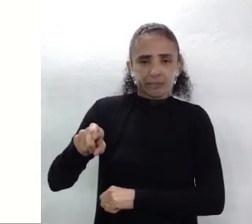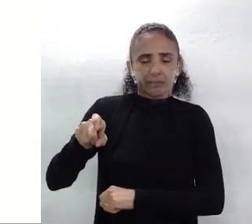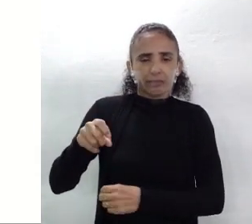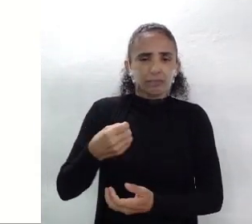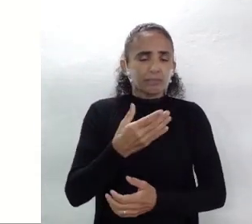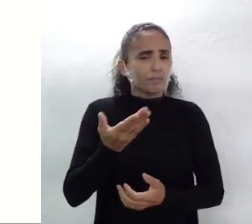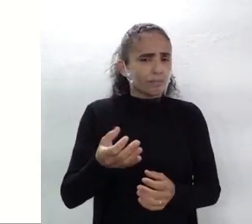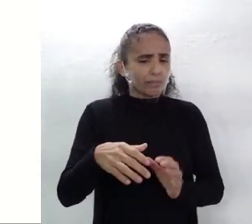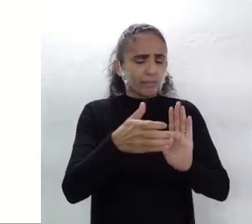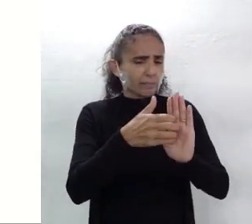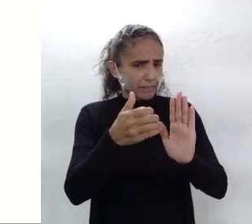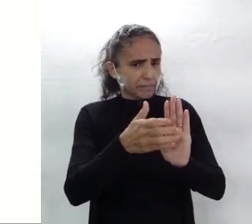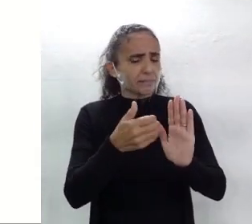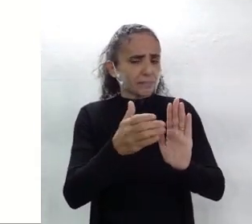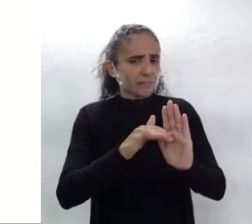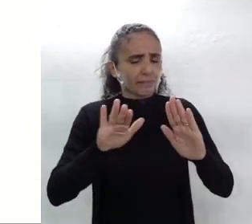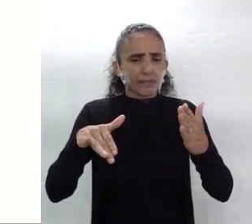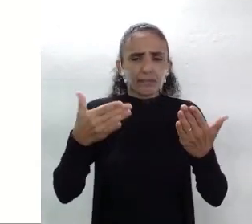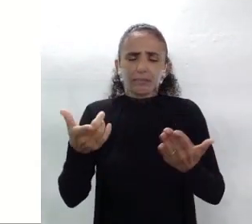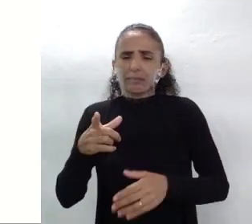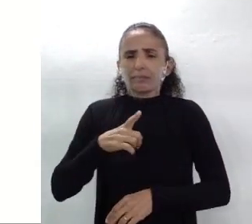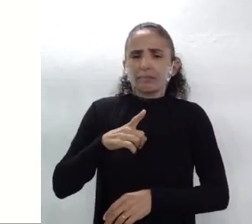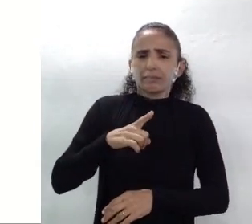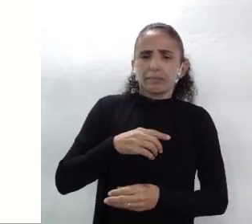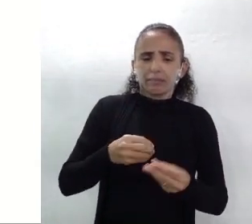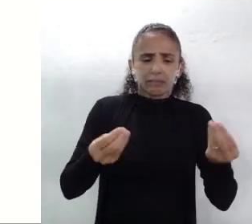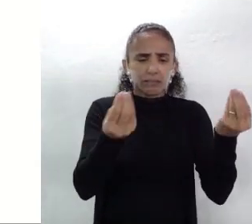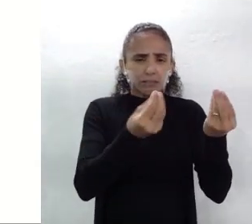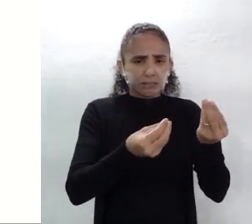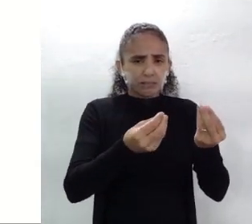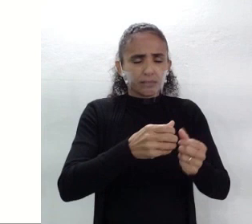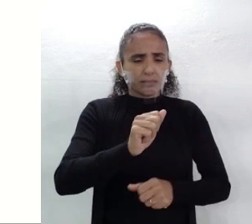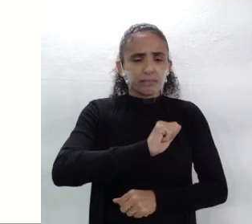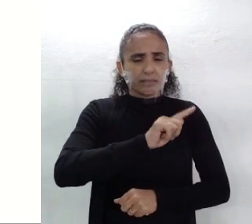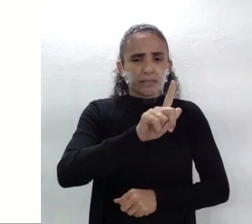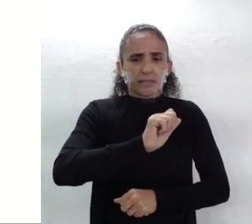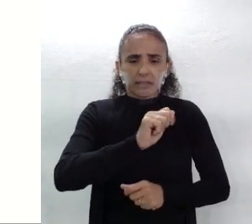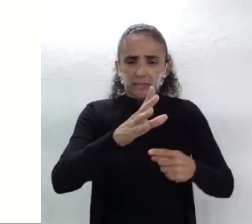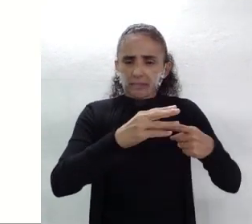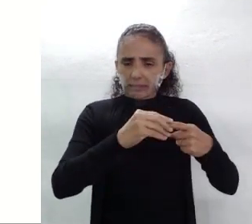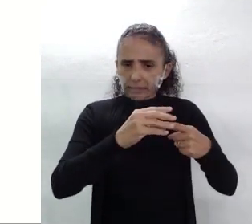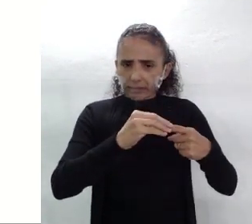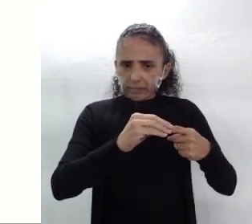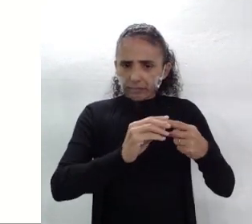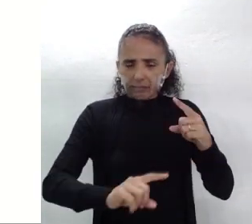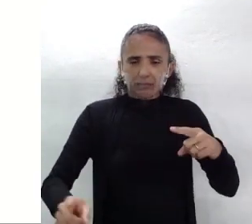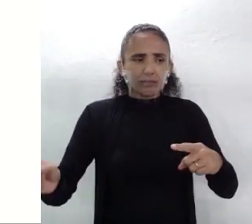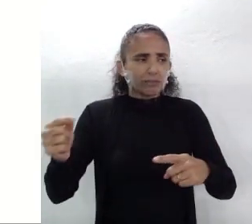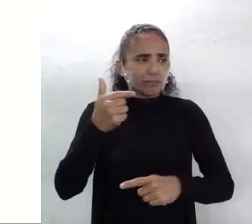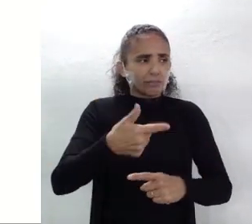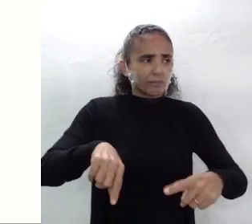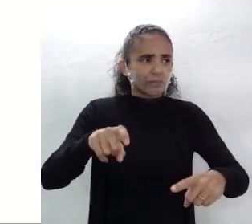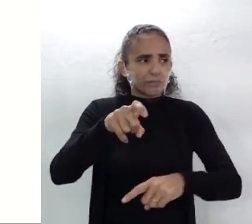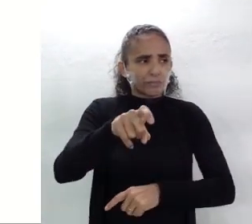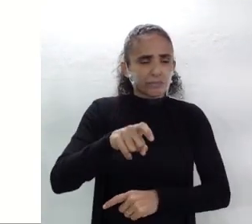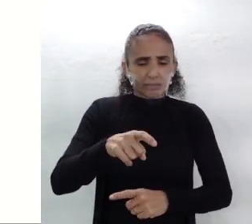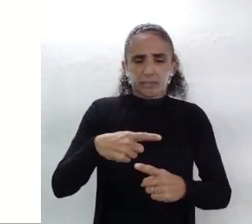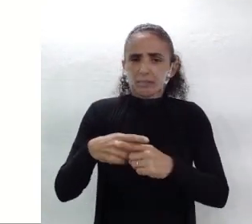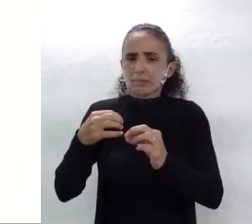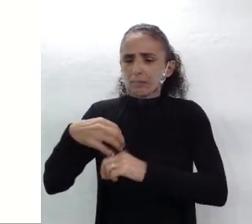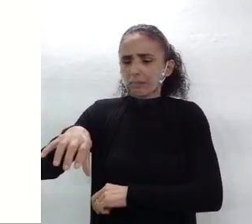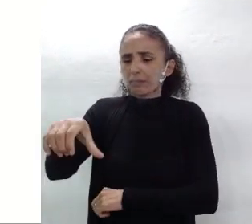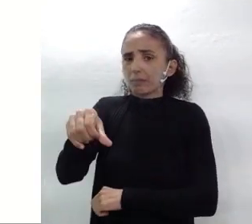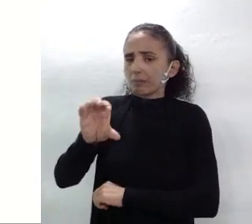outro eu também tiro. Quantos tenho de um lado? Caneta azul. 2x. mais x tem que ser igual a